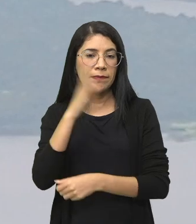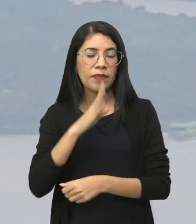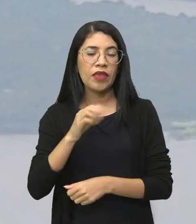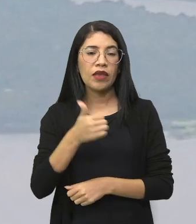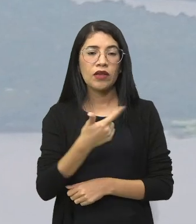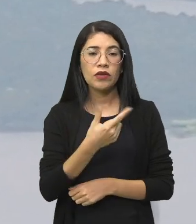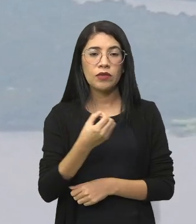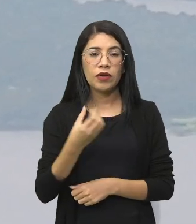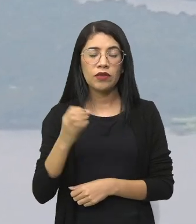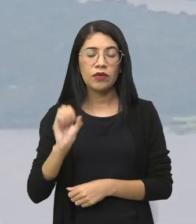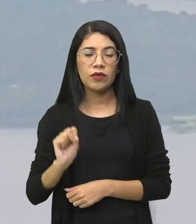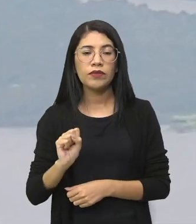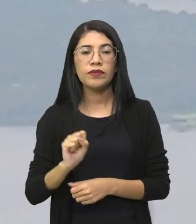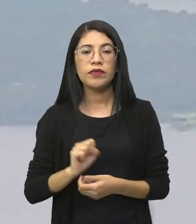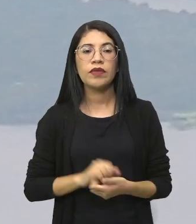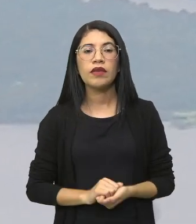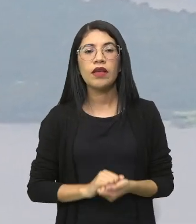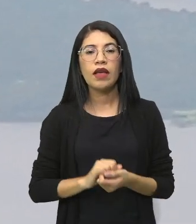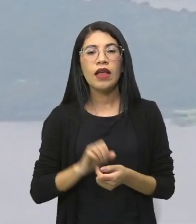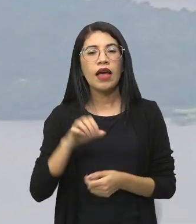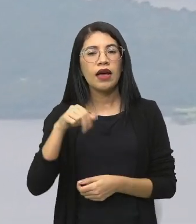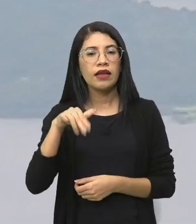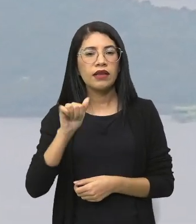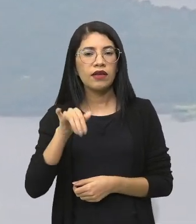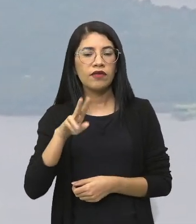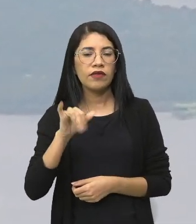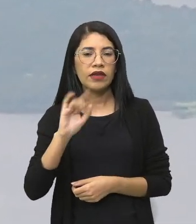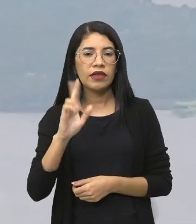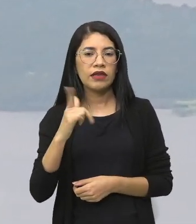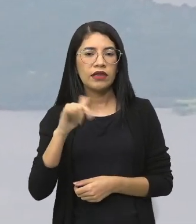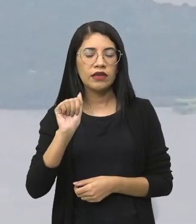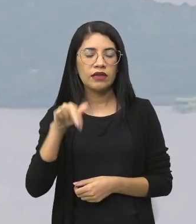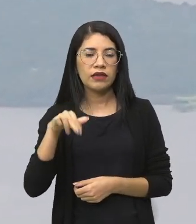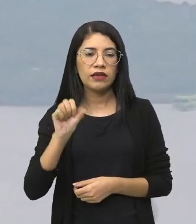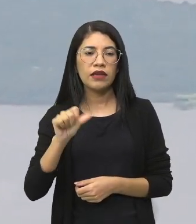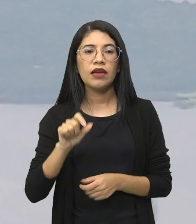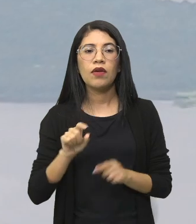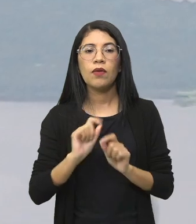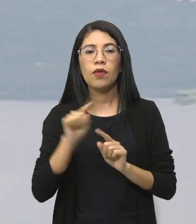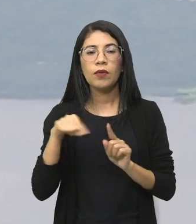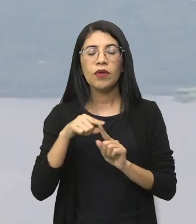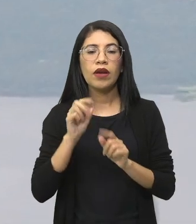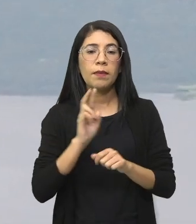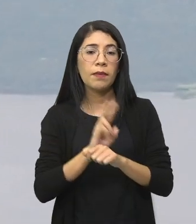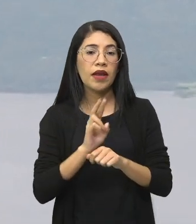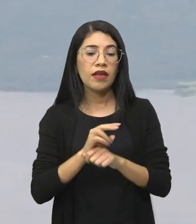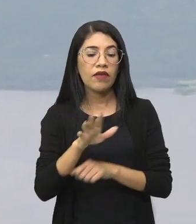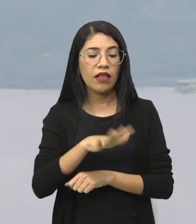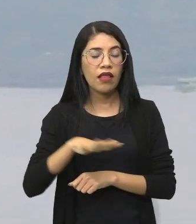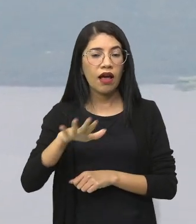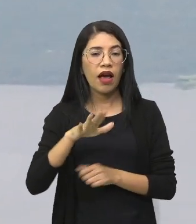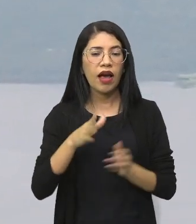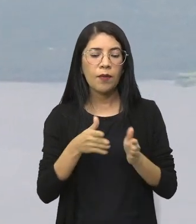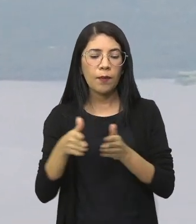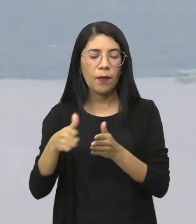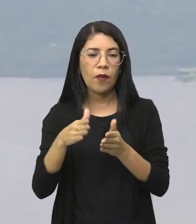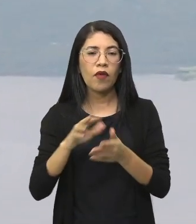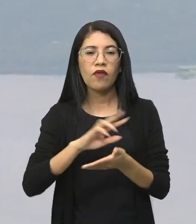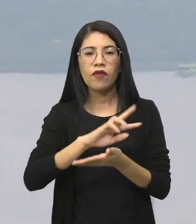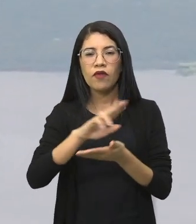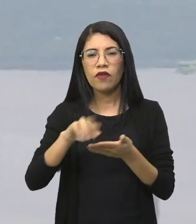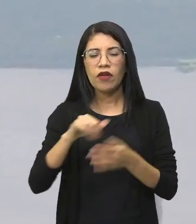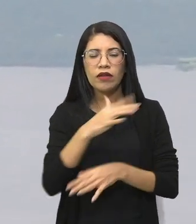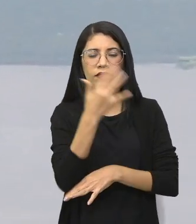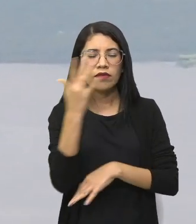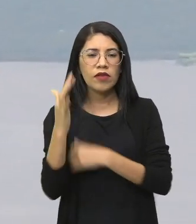o Parque Nacional das Anavilhanas. Tem o objetivo de preservar o arquipélago fluvial de Anavilhanas e suas diversas formações